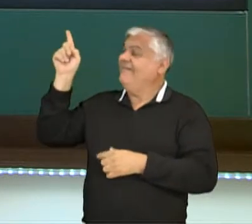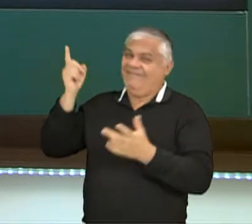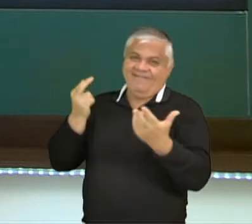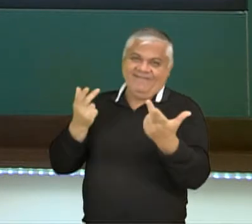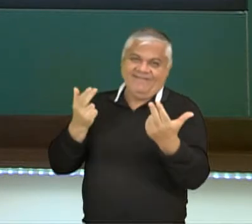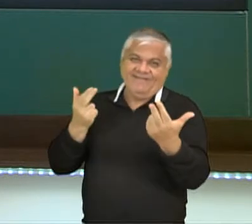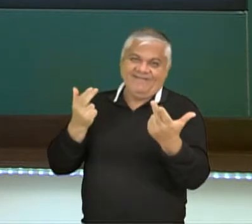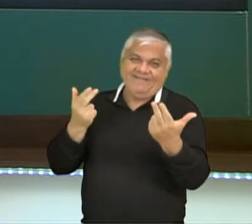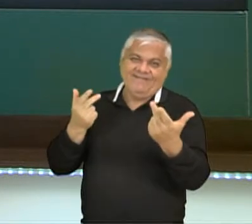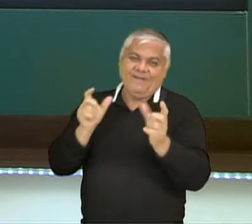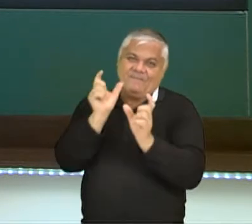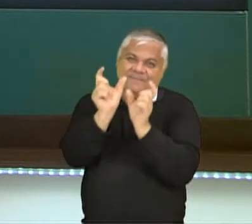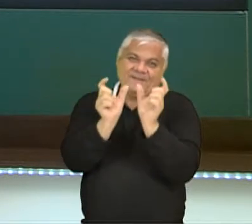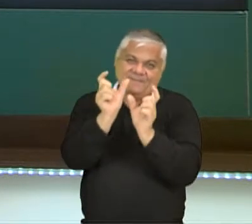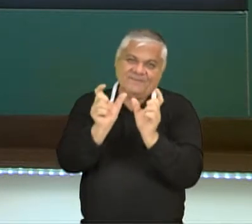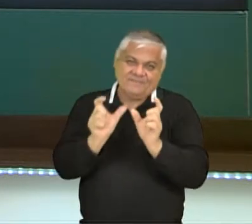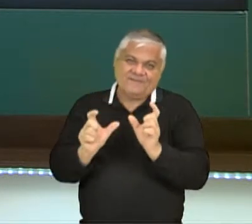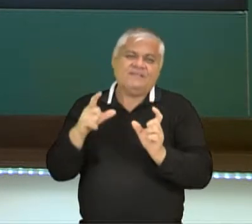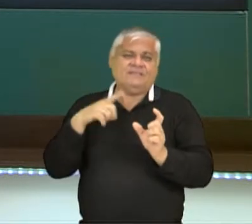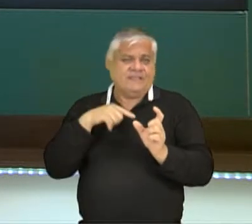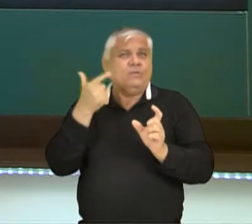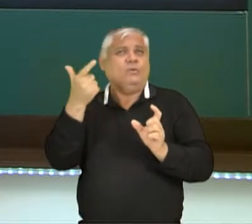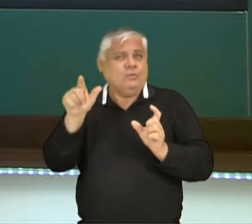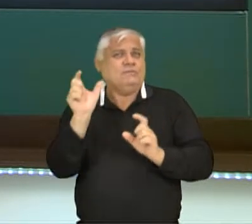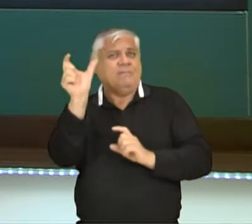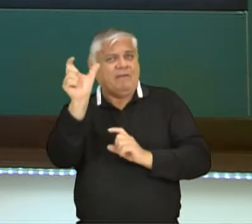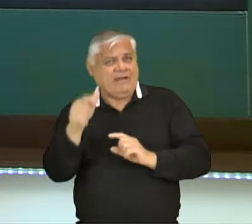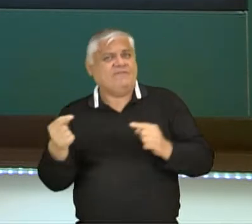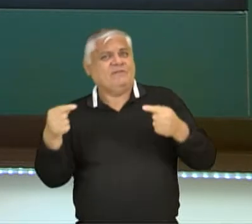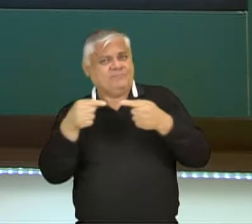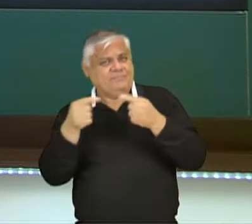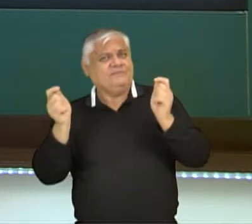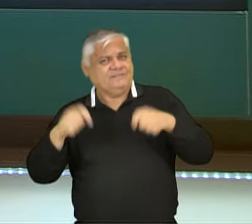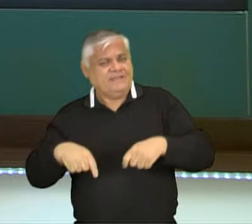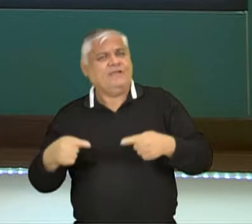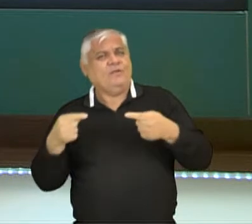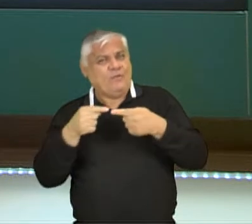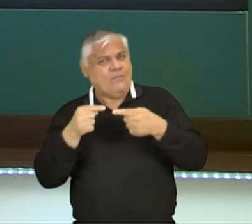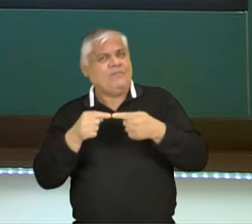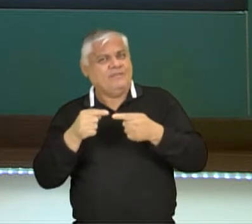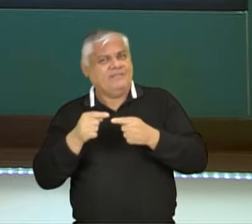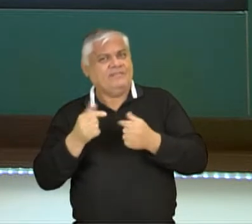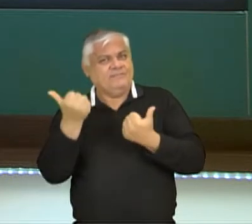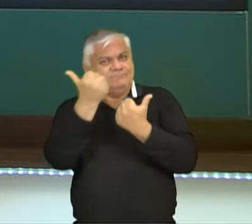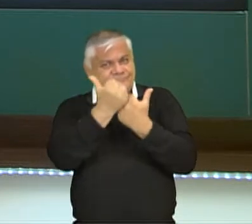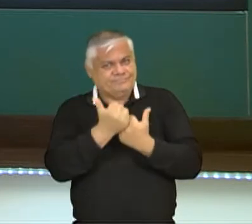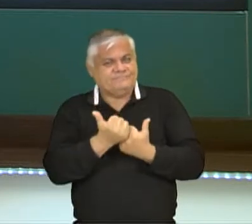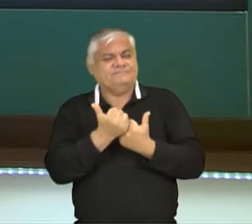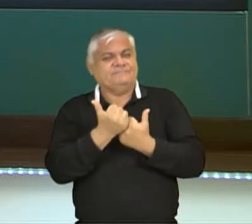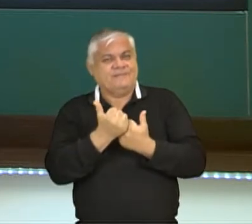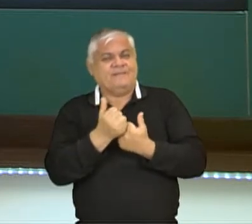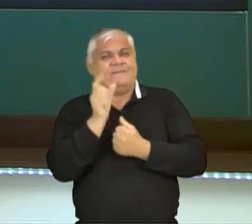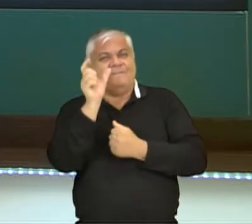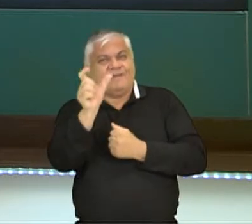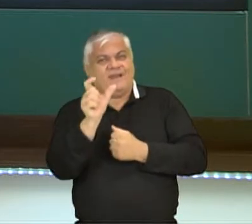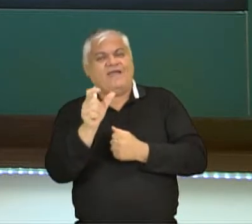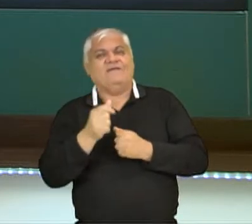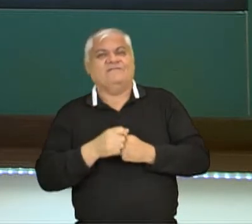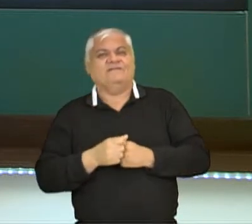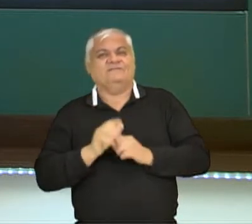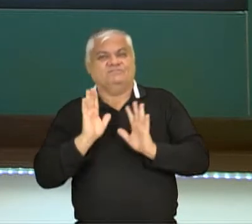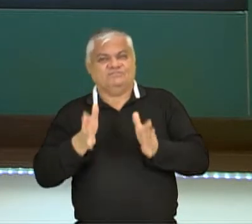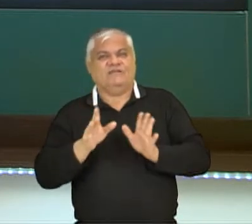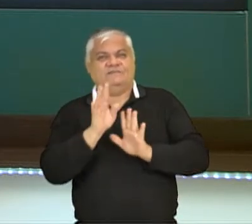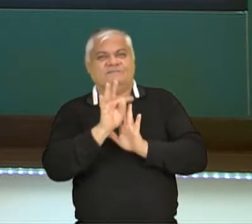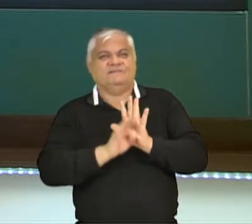né, de repente tem outras palavras ali que também poderiam estar sendo utilizadas para substituir palavras ou expressões já